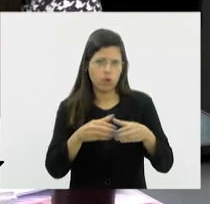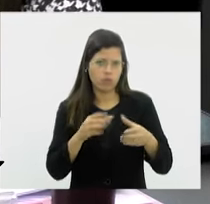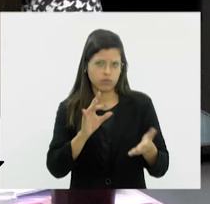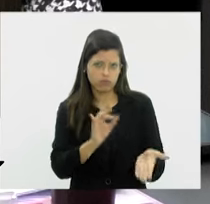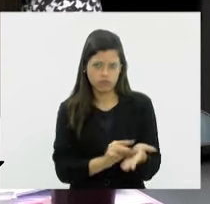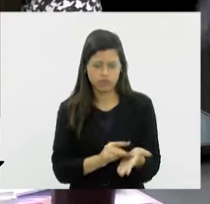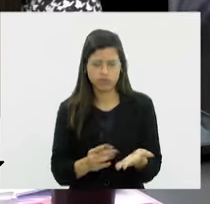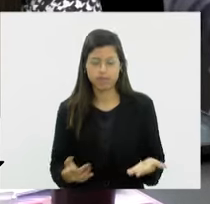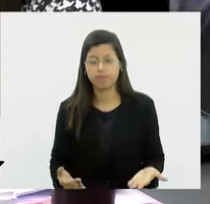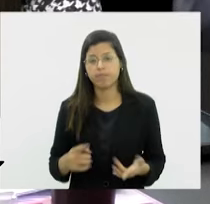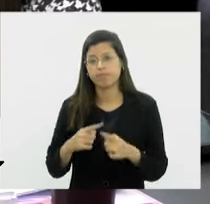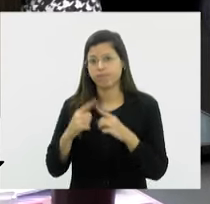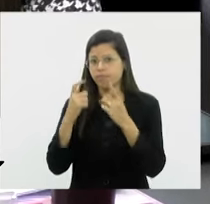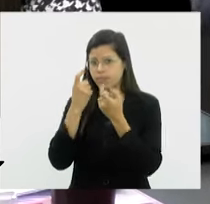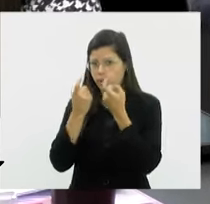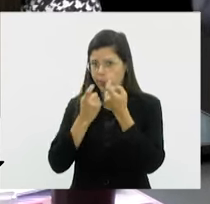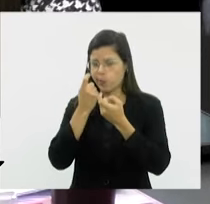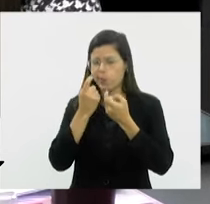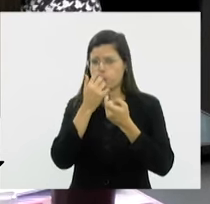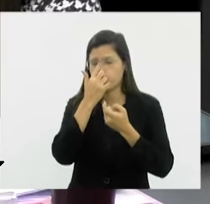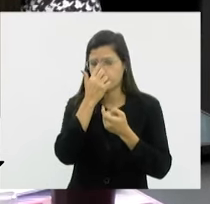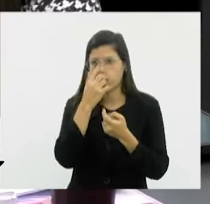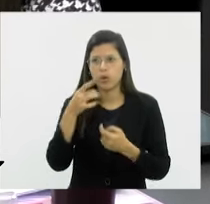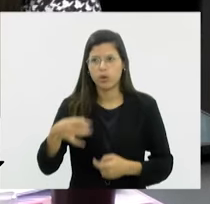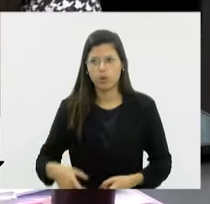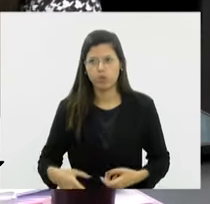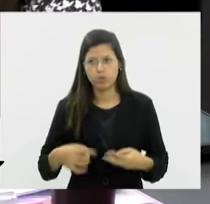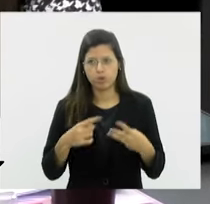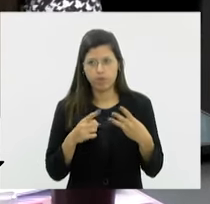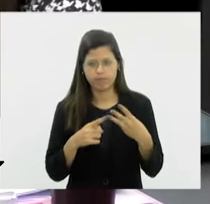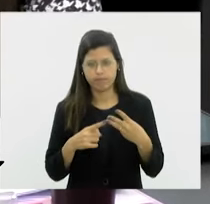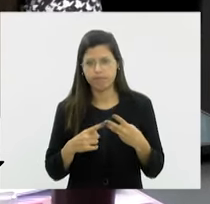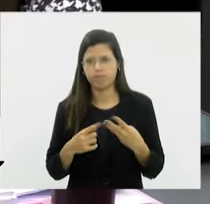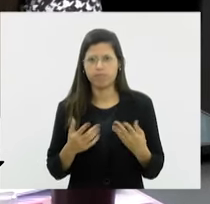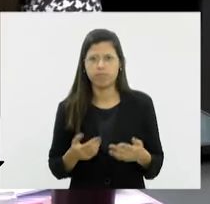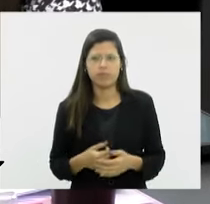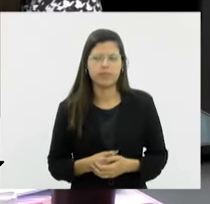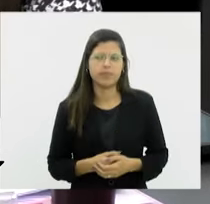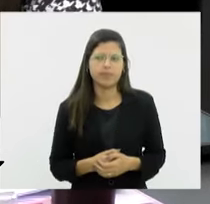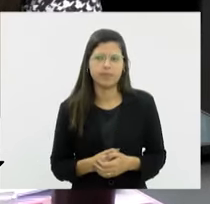mas me preocupa. E o último apontamento nesse sentido